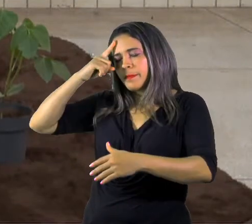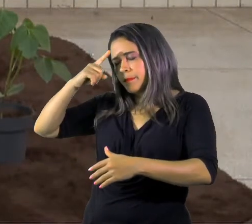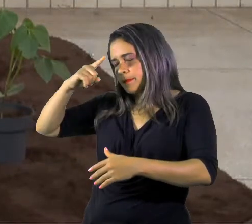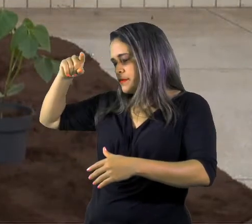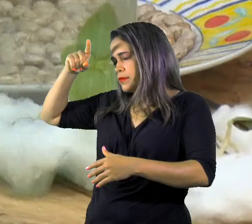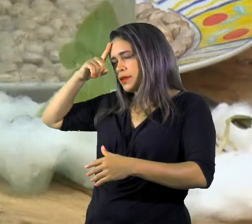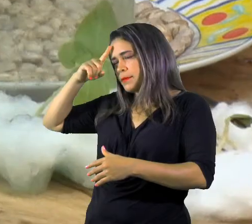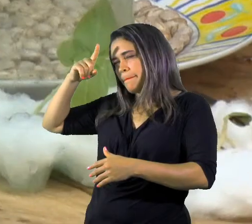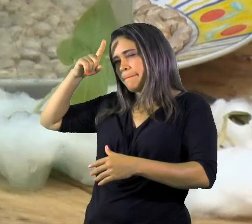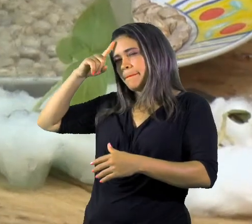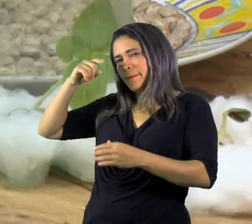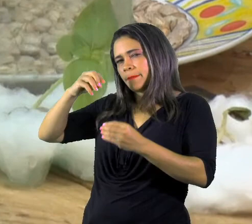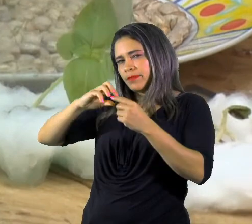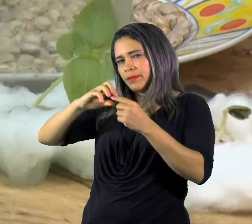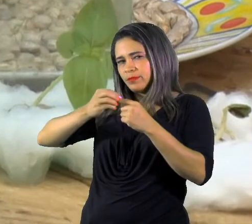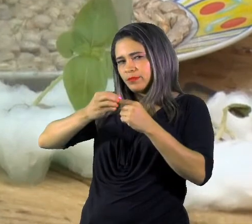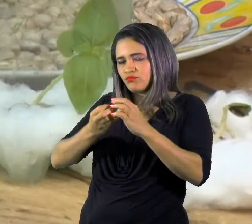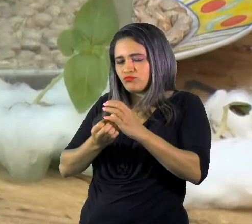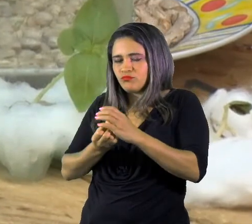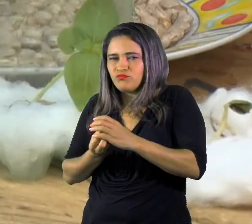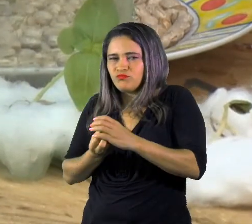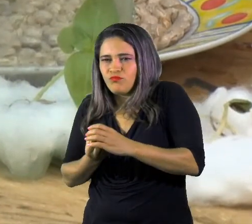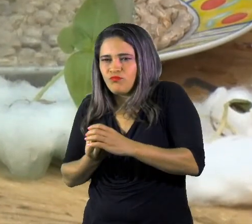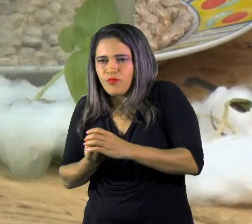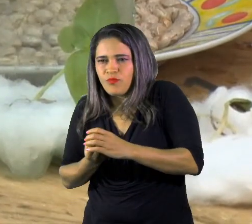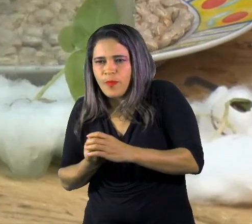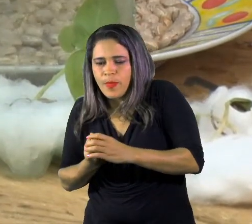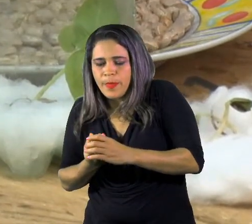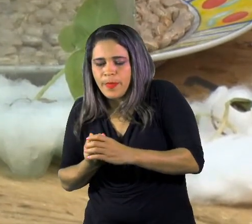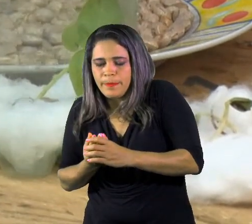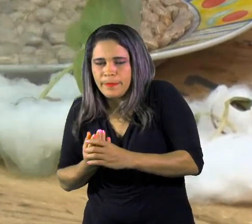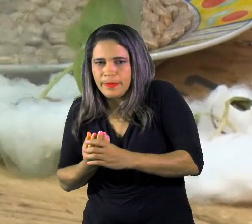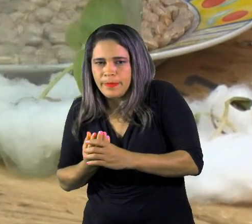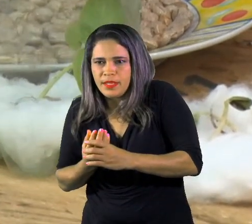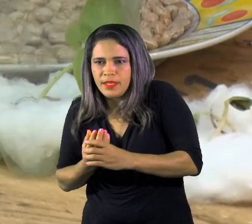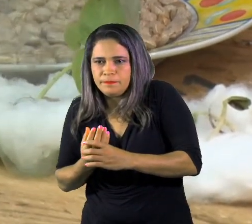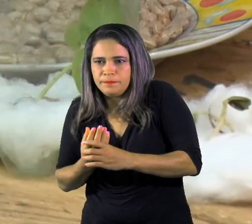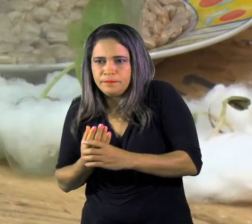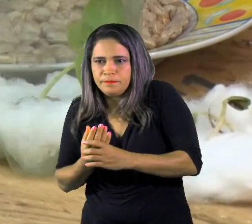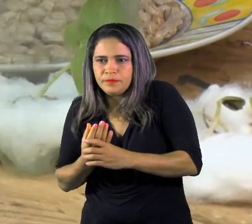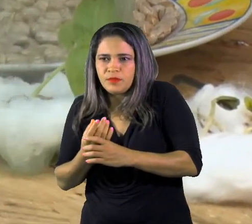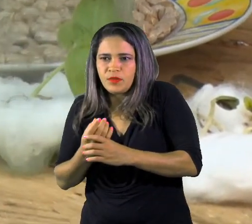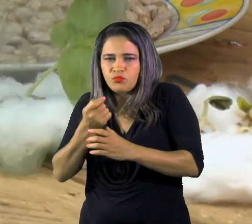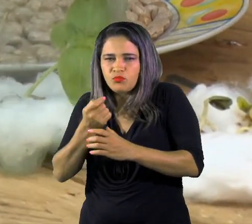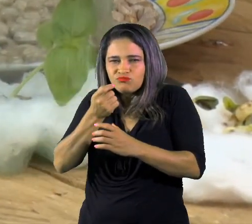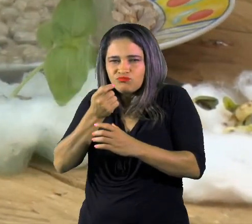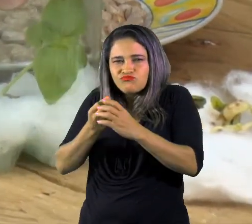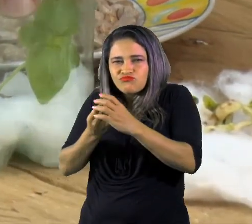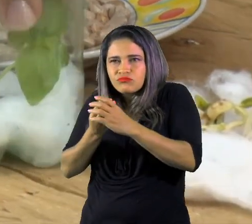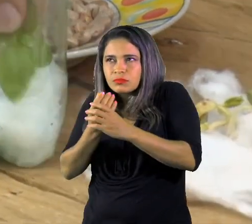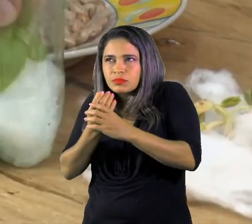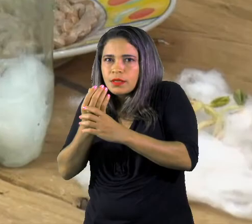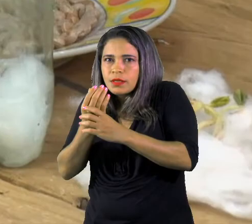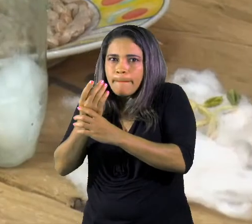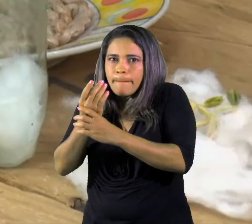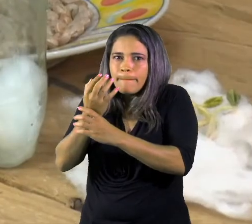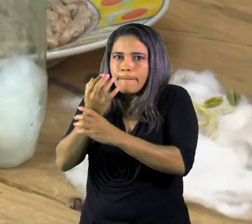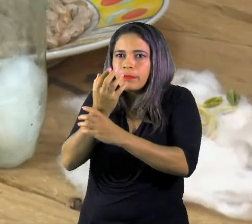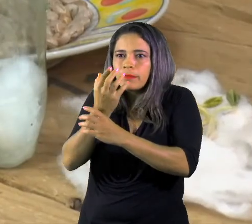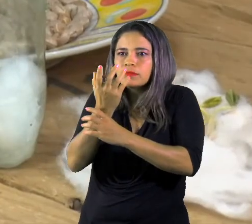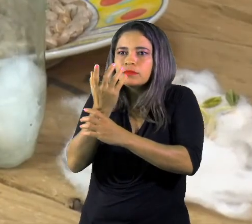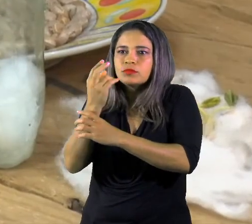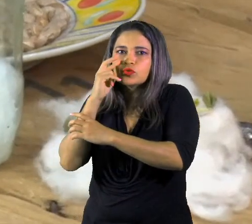vai germinando, de dentro da sementinha vai saindo um brotinho. E esse brotinho, gente,